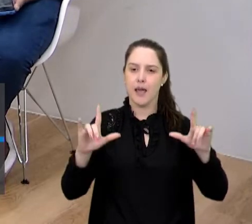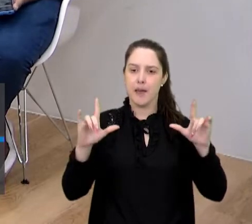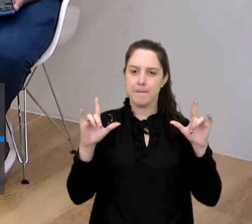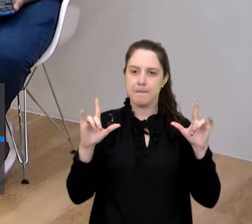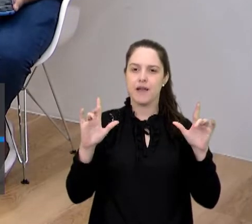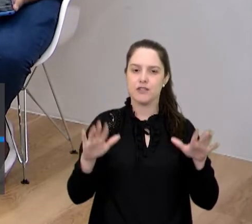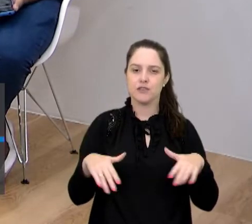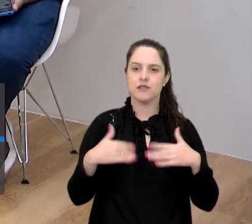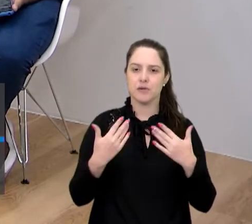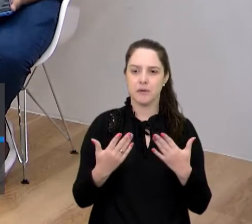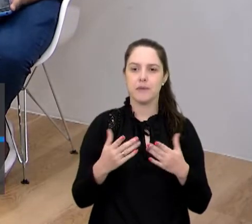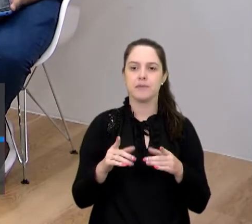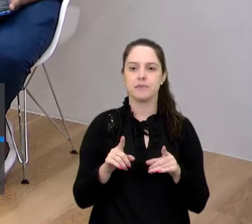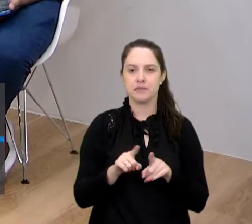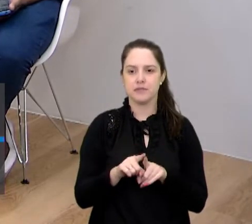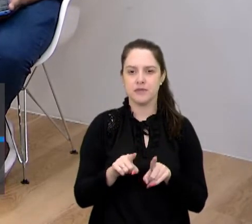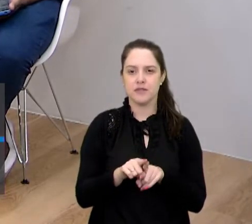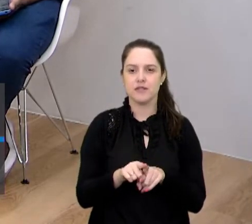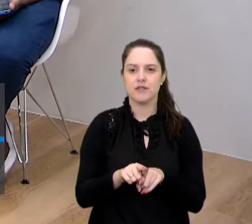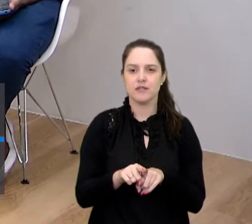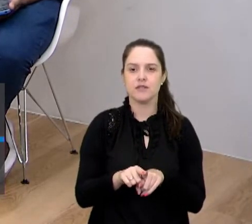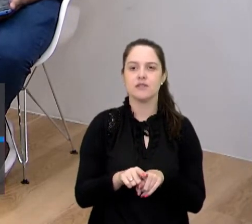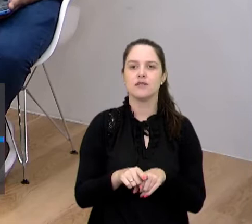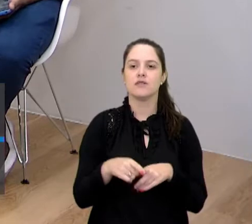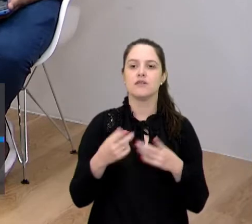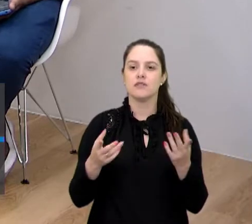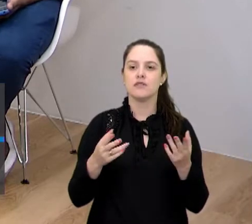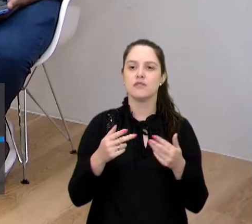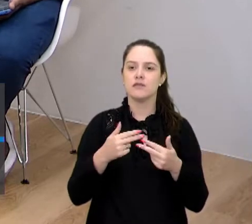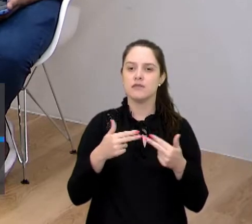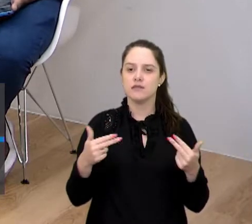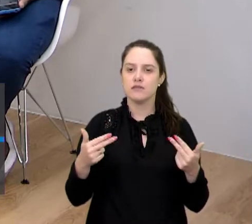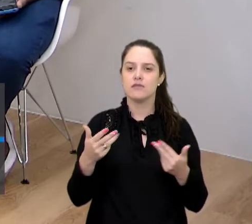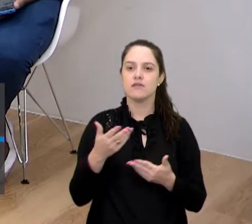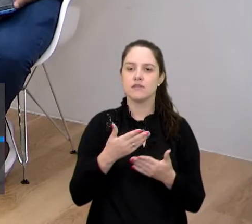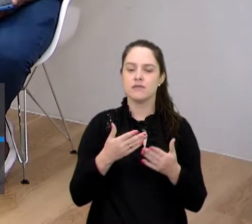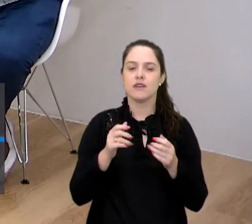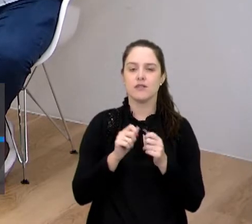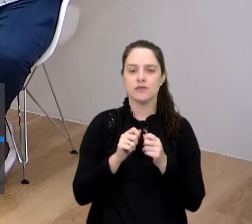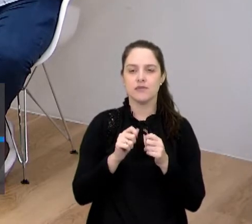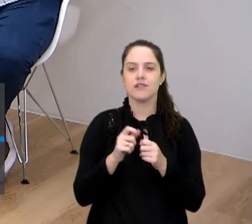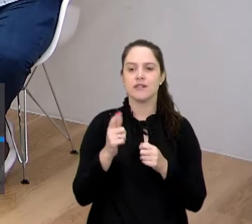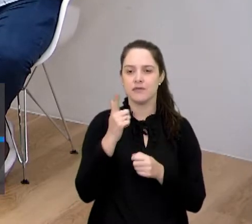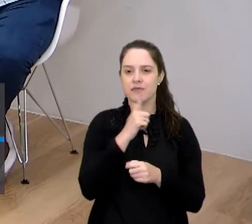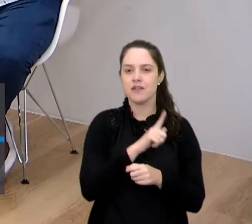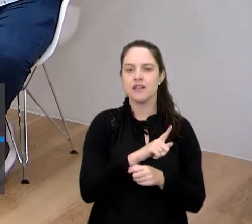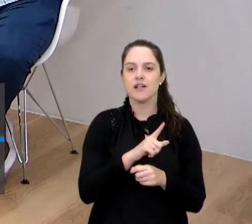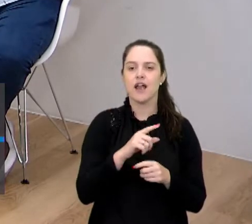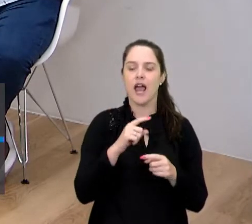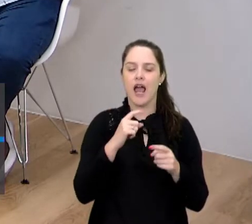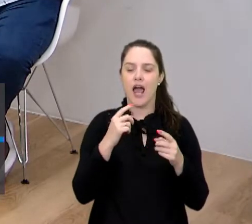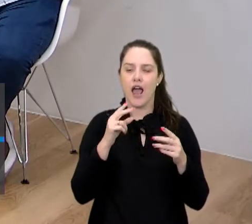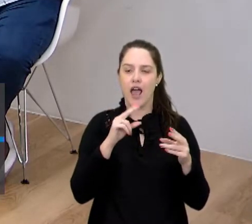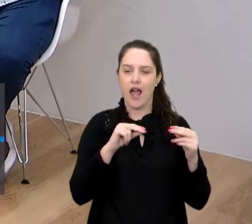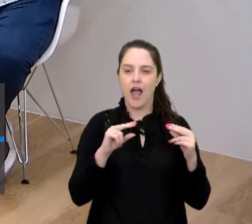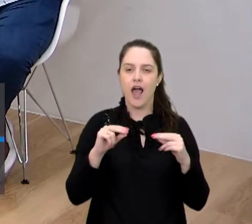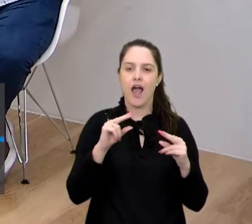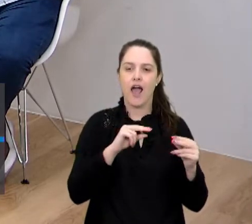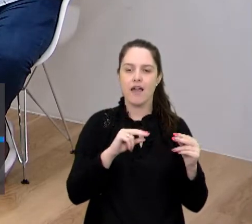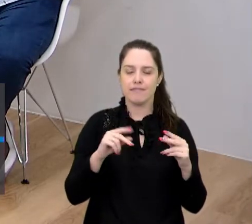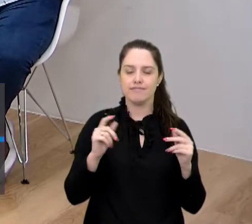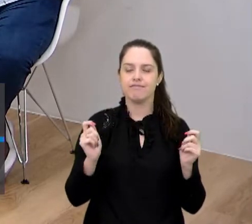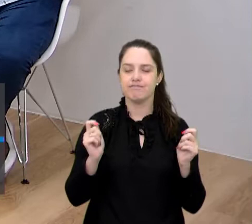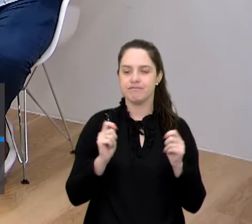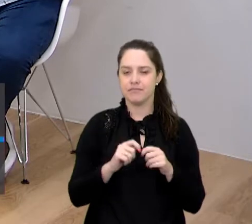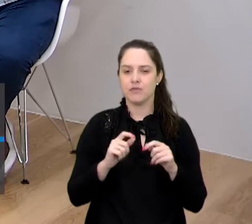humor. Então ele falou assim, às vezes o desenhar, tem gente que desenha muito bem, mas não vai conseguir fazer isso, articular aí, fazer essa relação